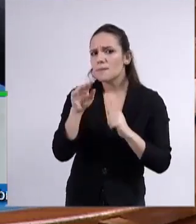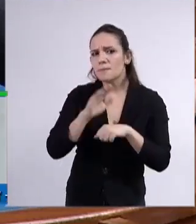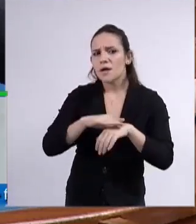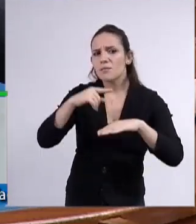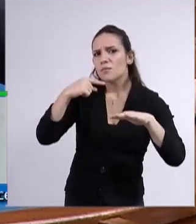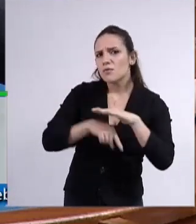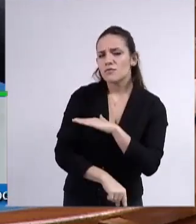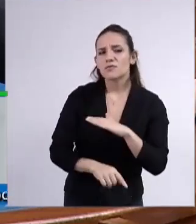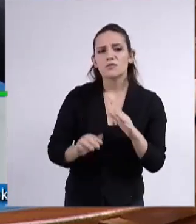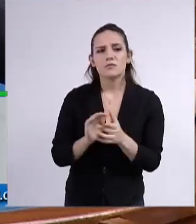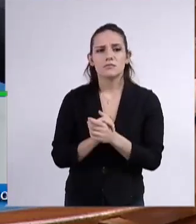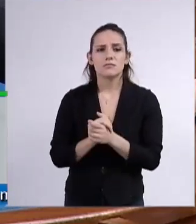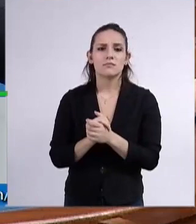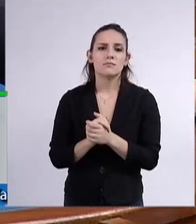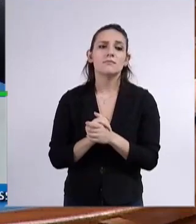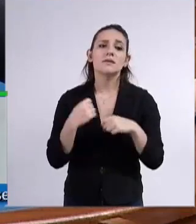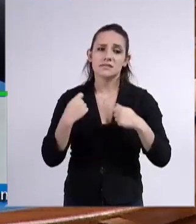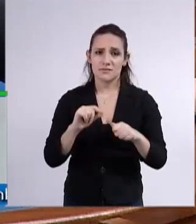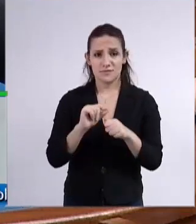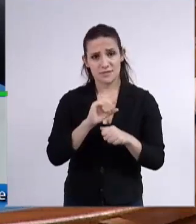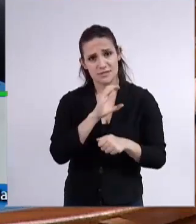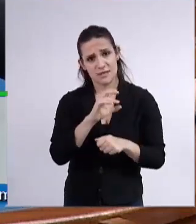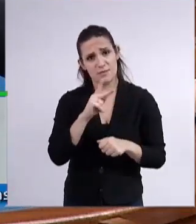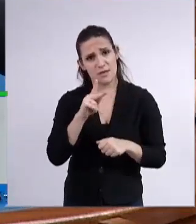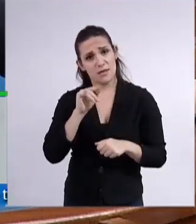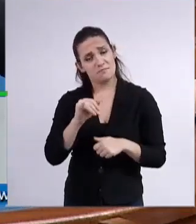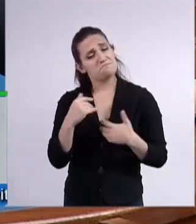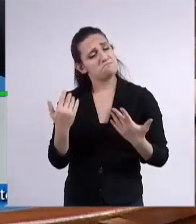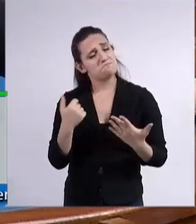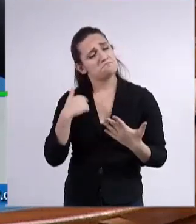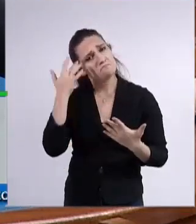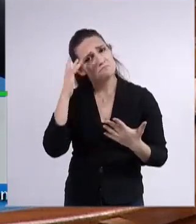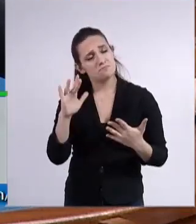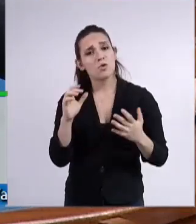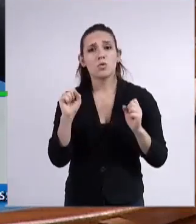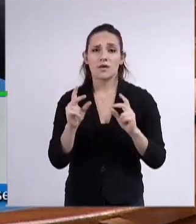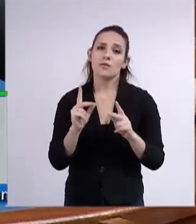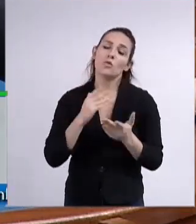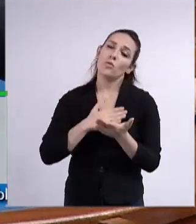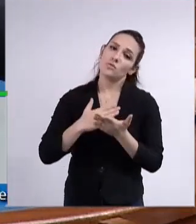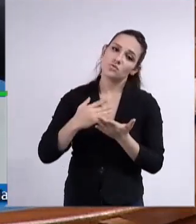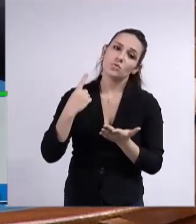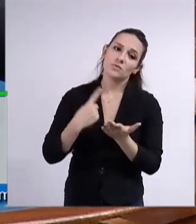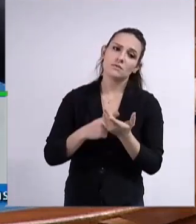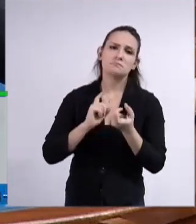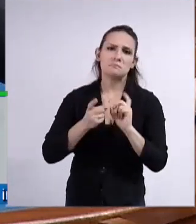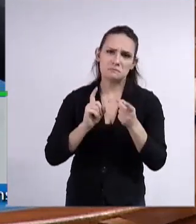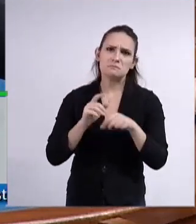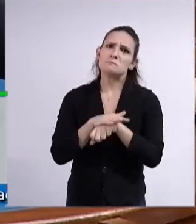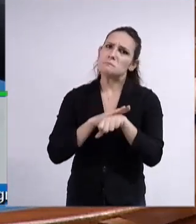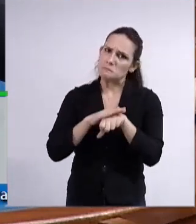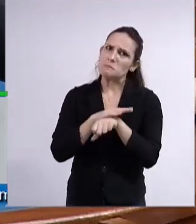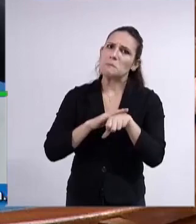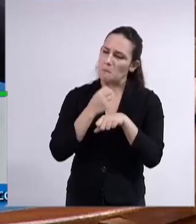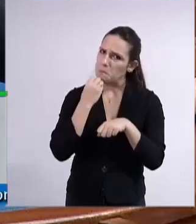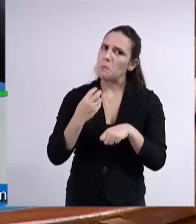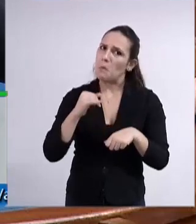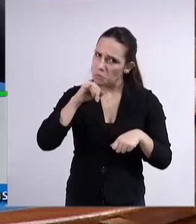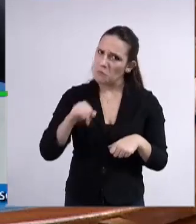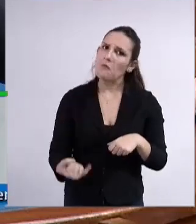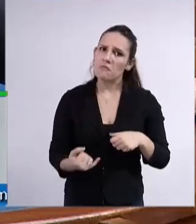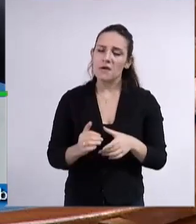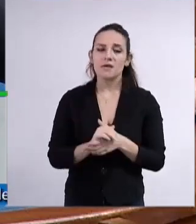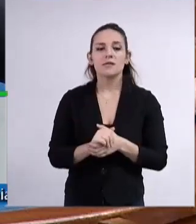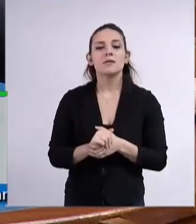com a instalação de CPI. Desde o início, essas reuniões têm sido proveitosas. O deputado Marçal